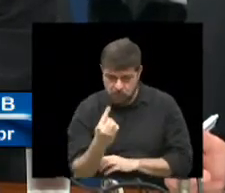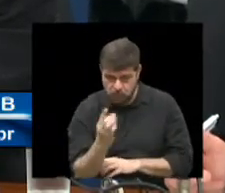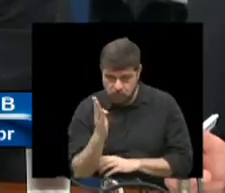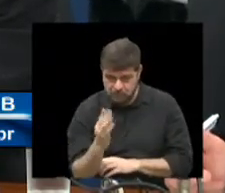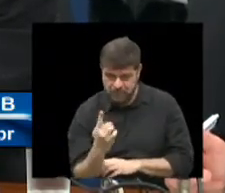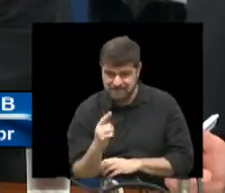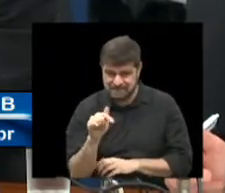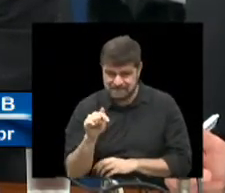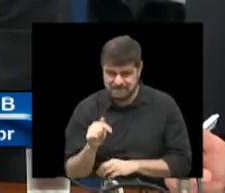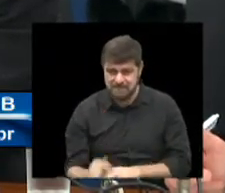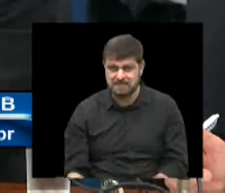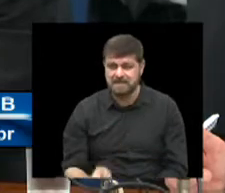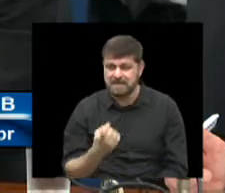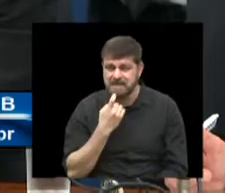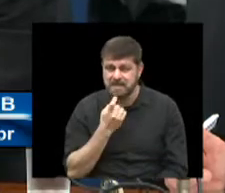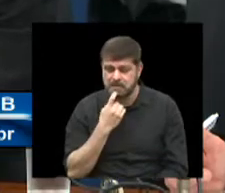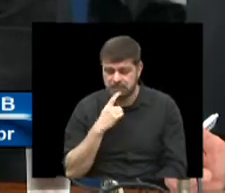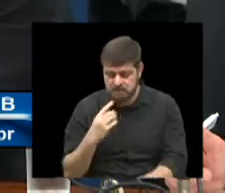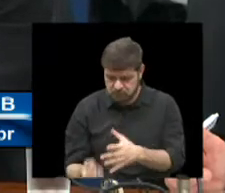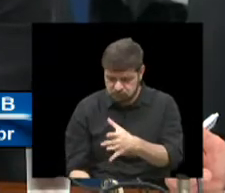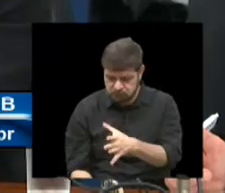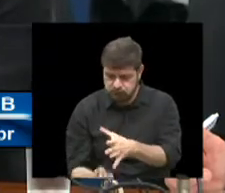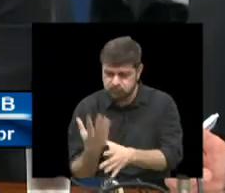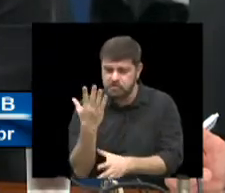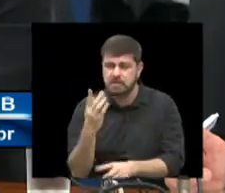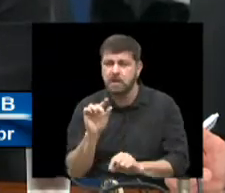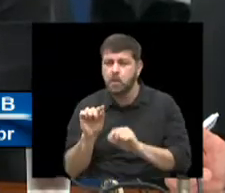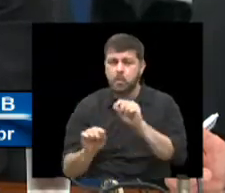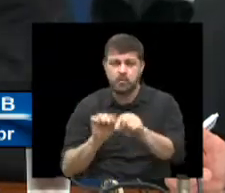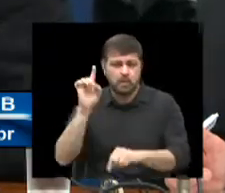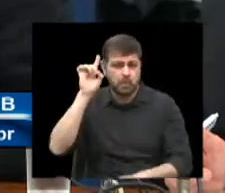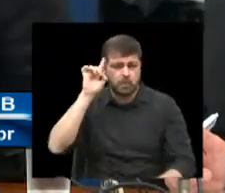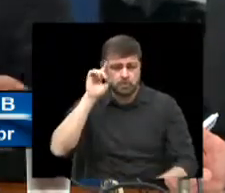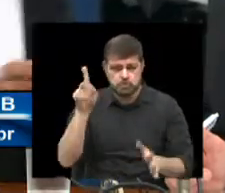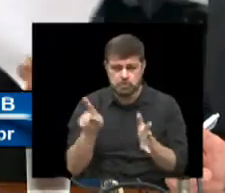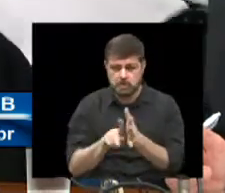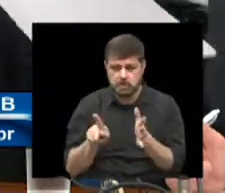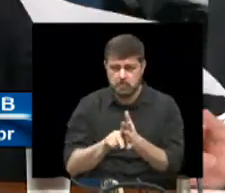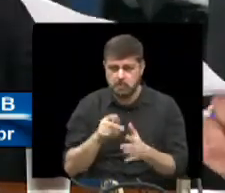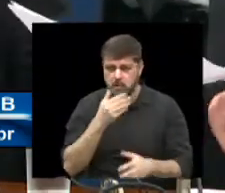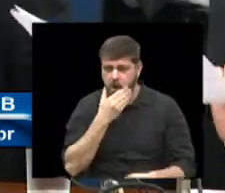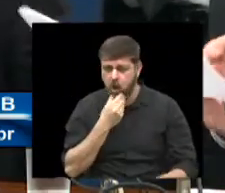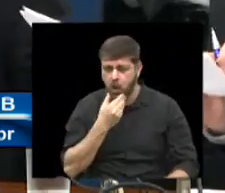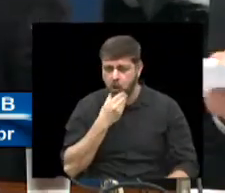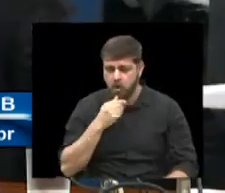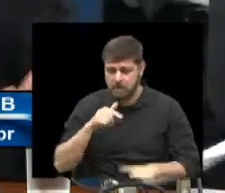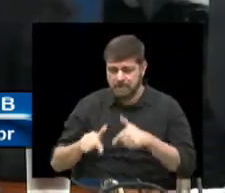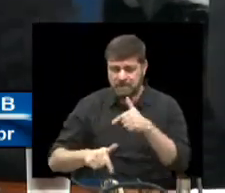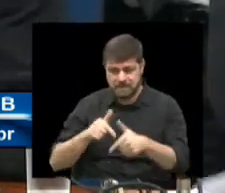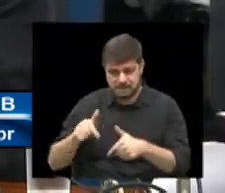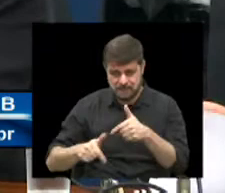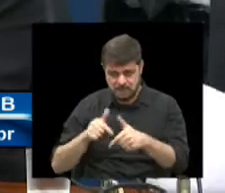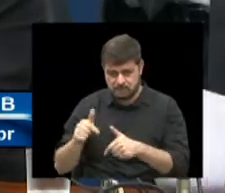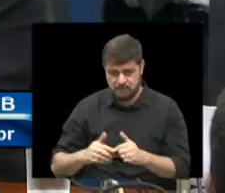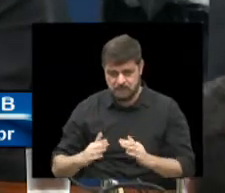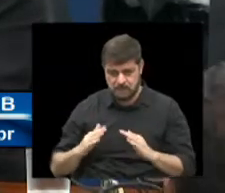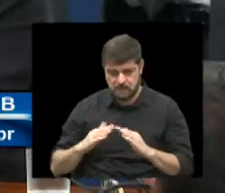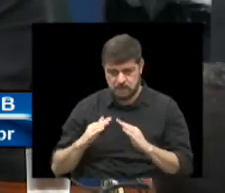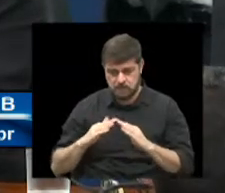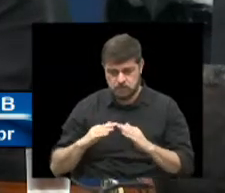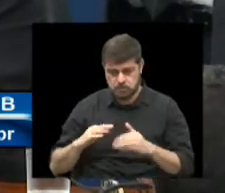que institui no âmbito do município de Campinas o Dia Municipal do Obreiro Universal.